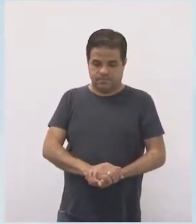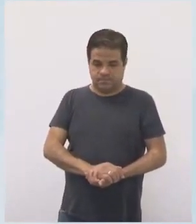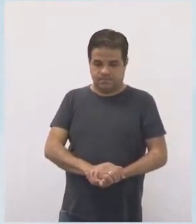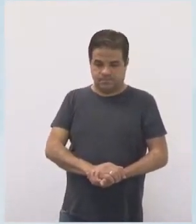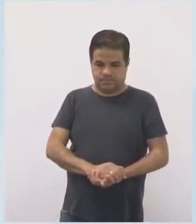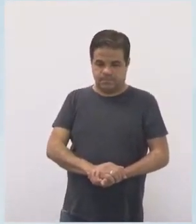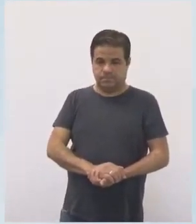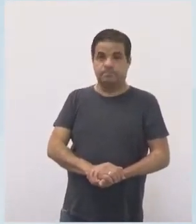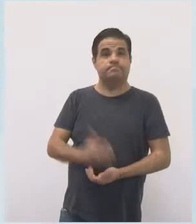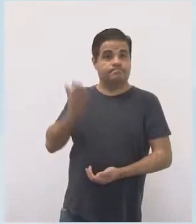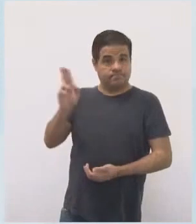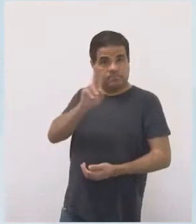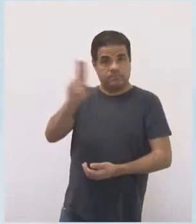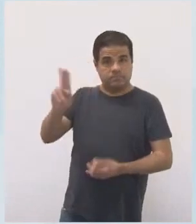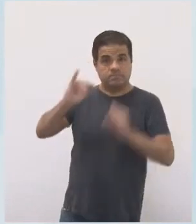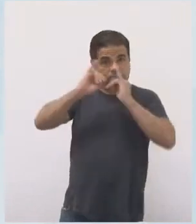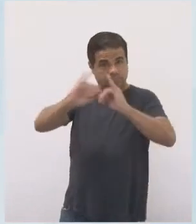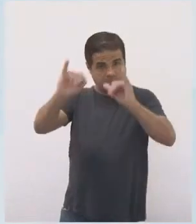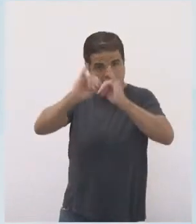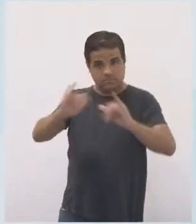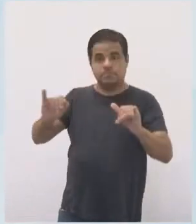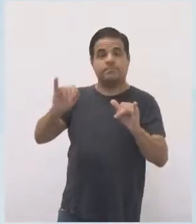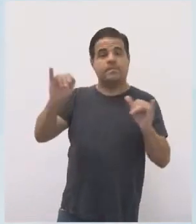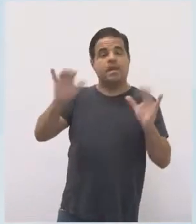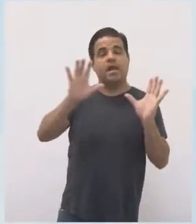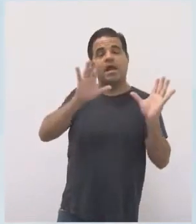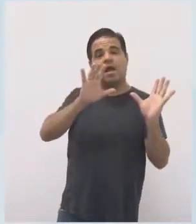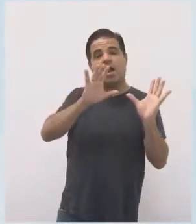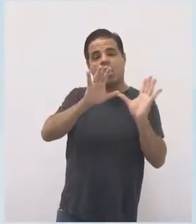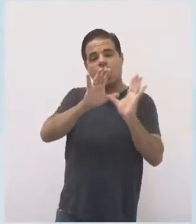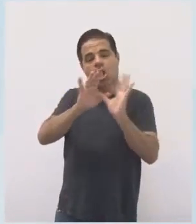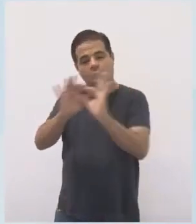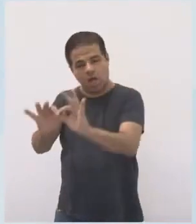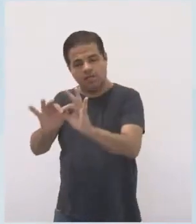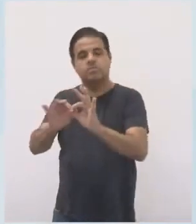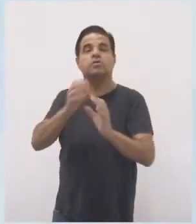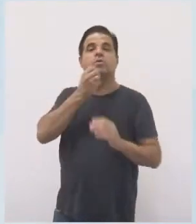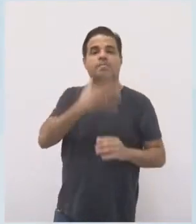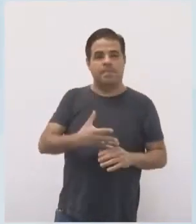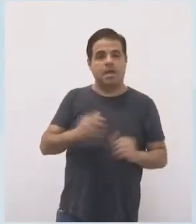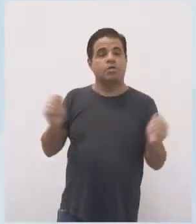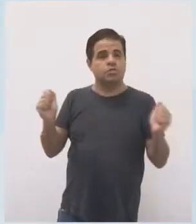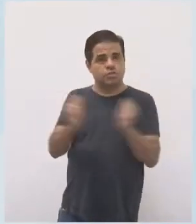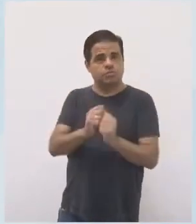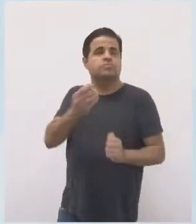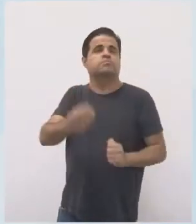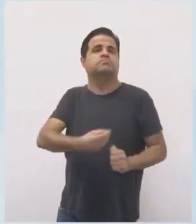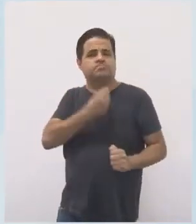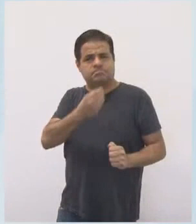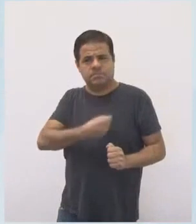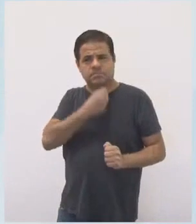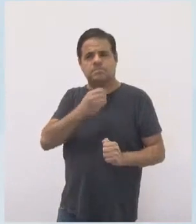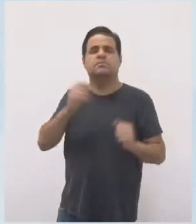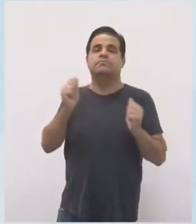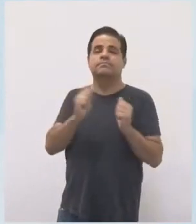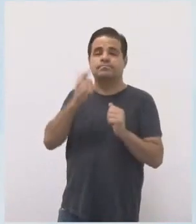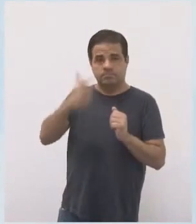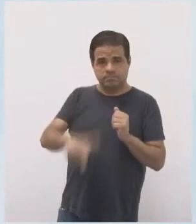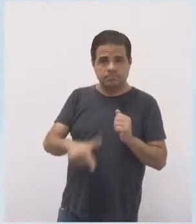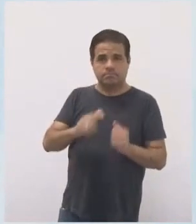Ok, aí então é o nome da campanha, é a Corrente do Bem, né? Então, Juntos pela Vida, mais um, por